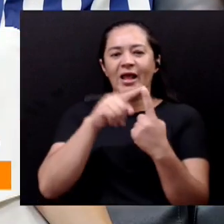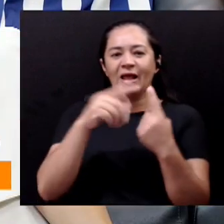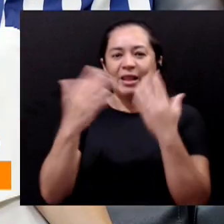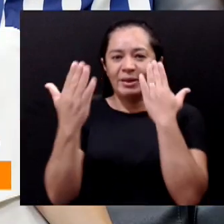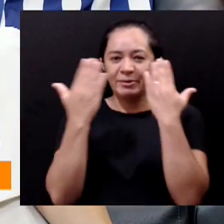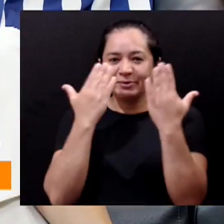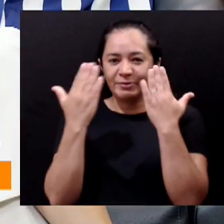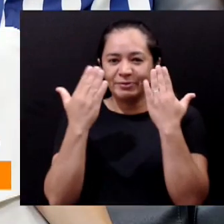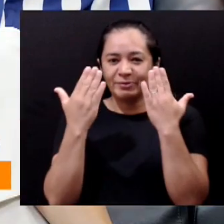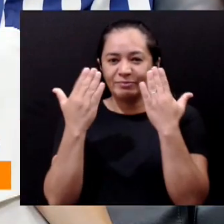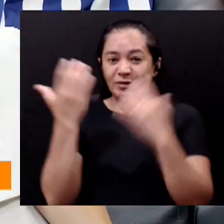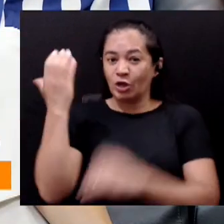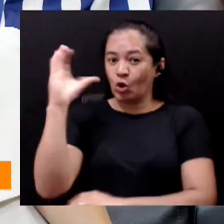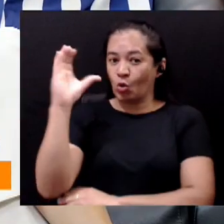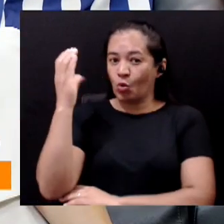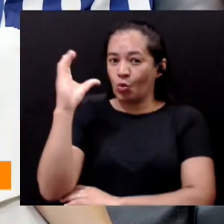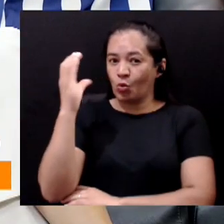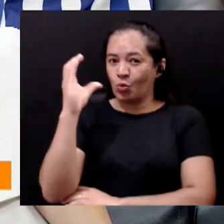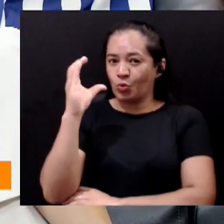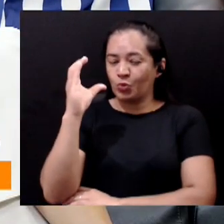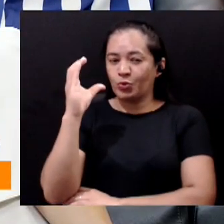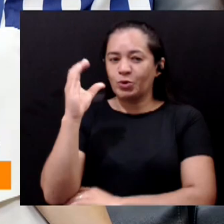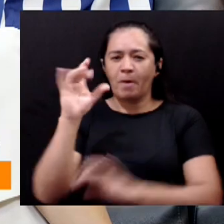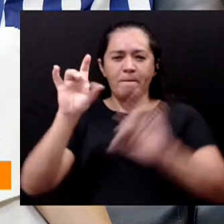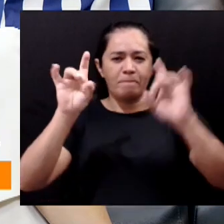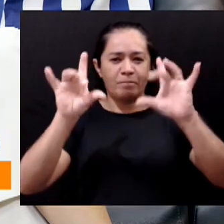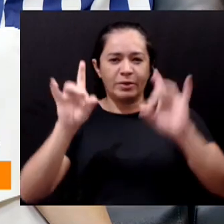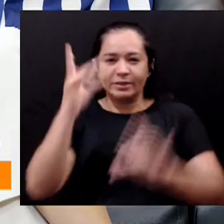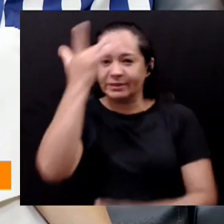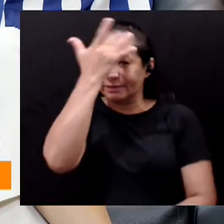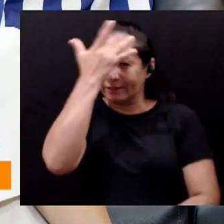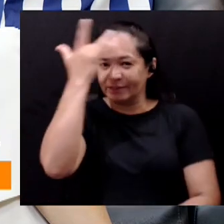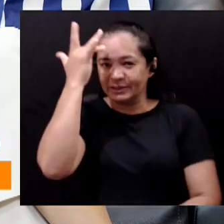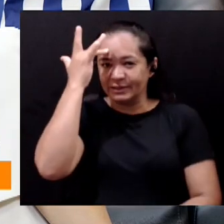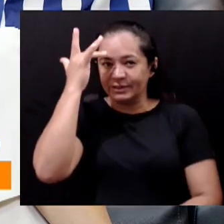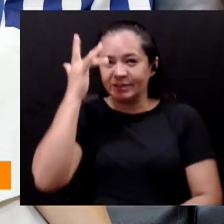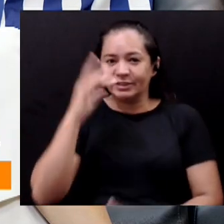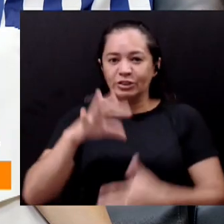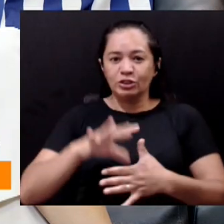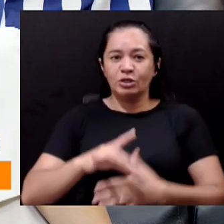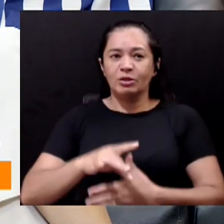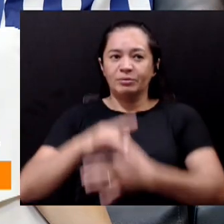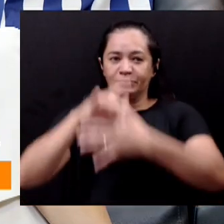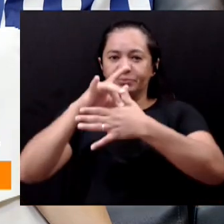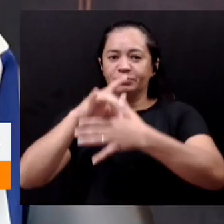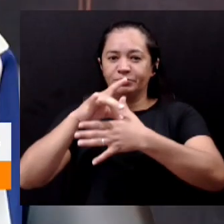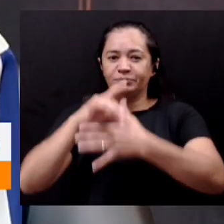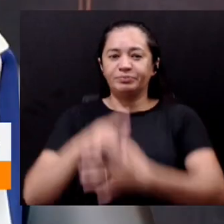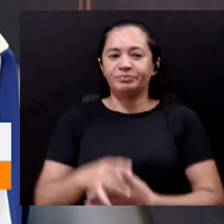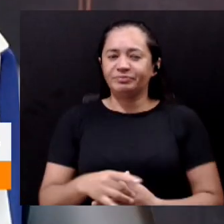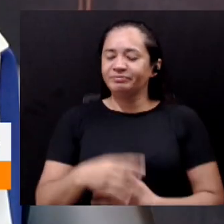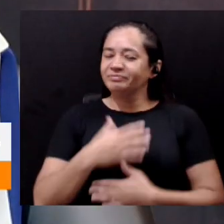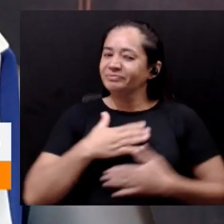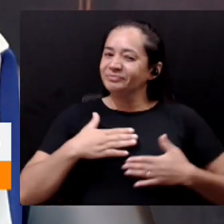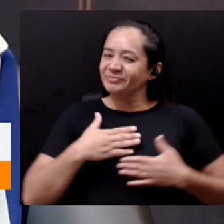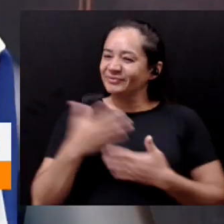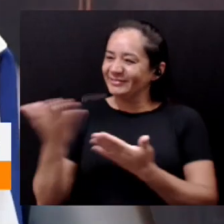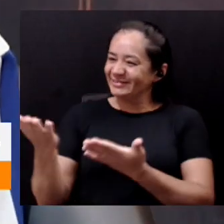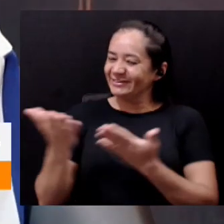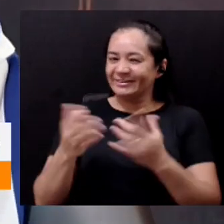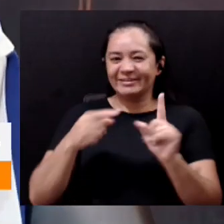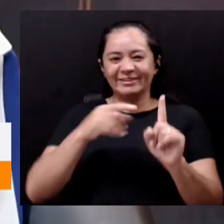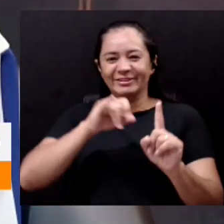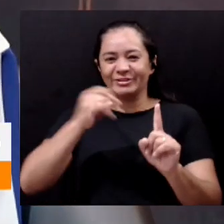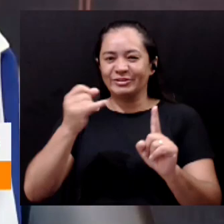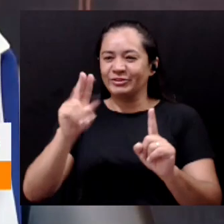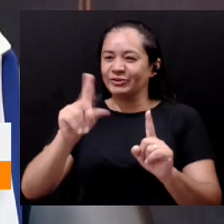ciências pela Unifesp e especialista em saúde mental de líderes. Que satisfação receber você, Juliana Graço, bom dia. Rúbia,